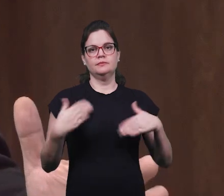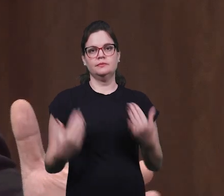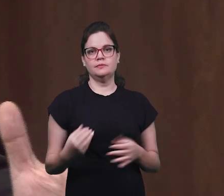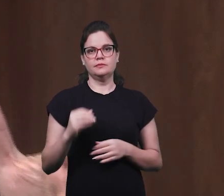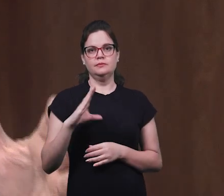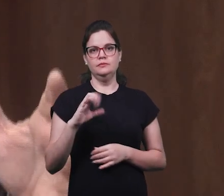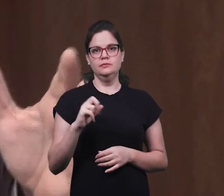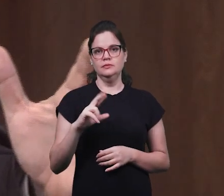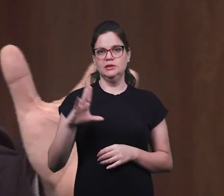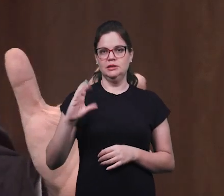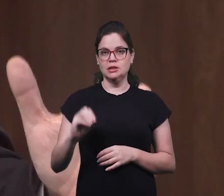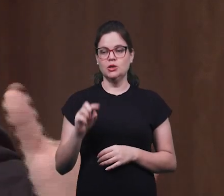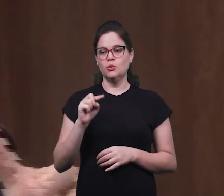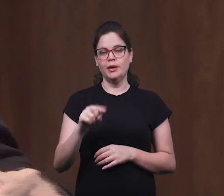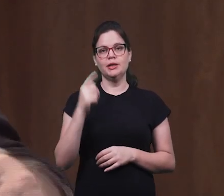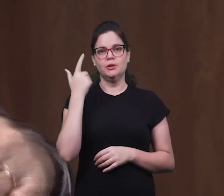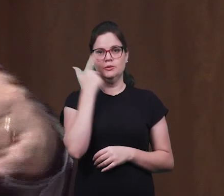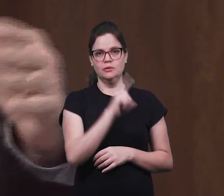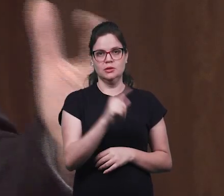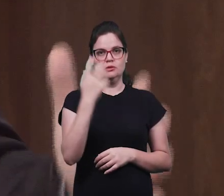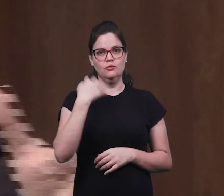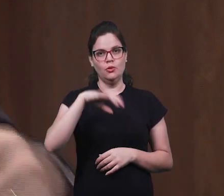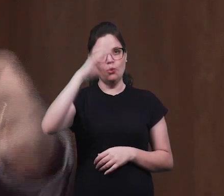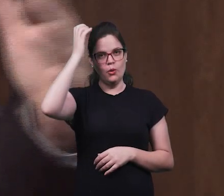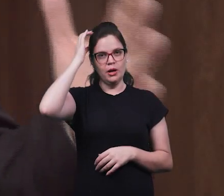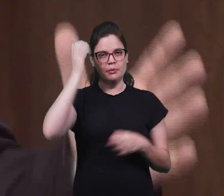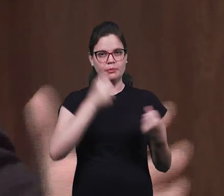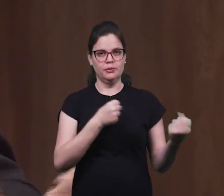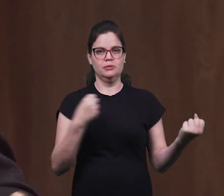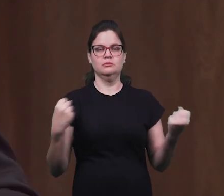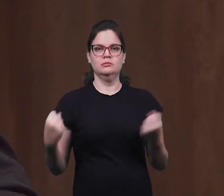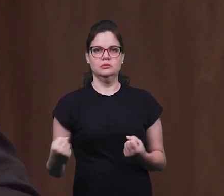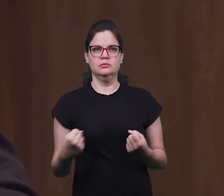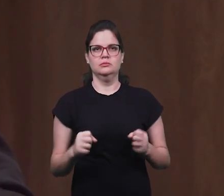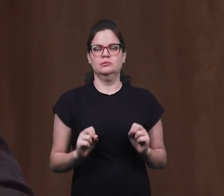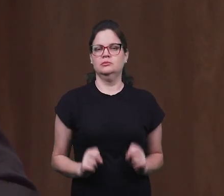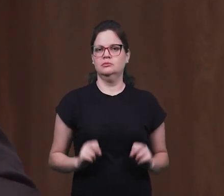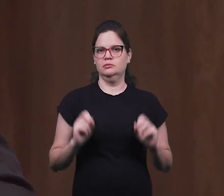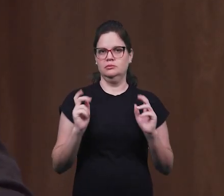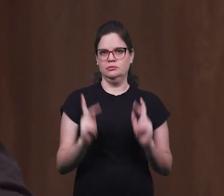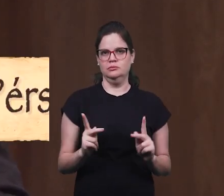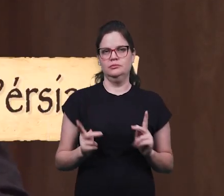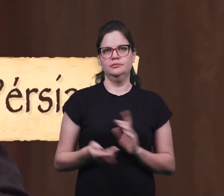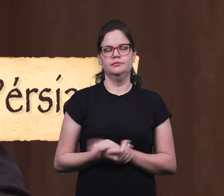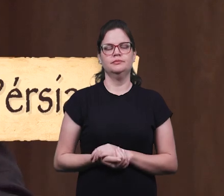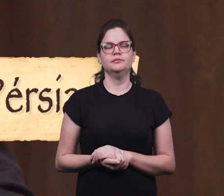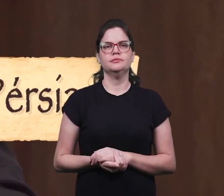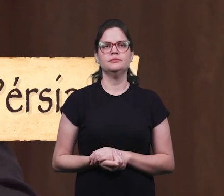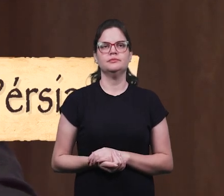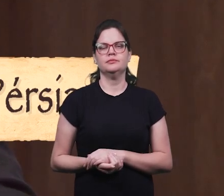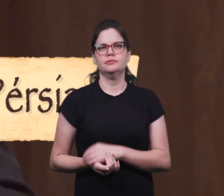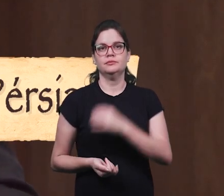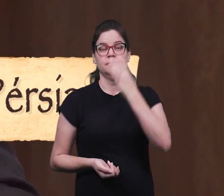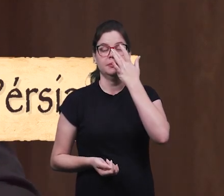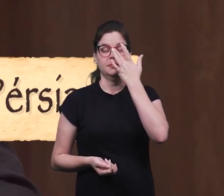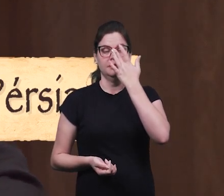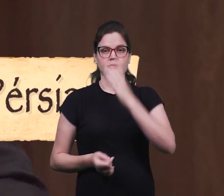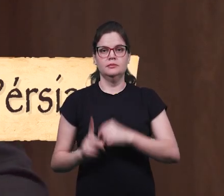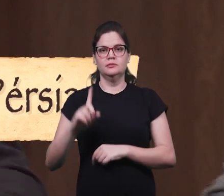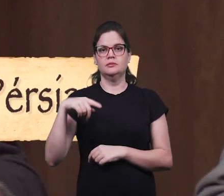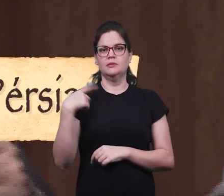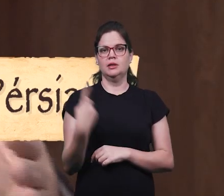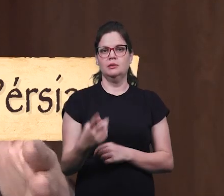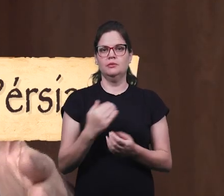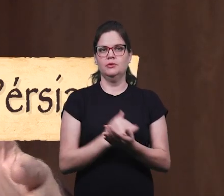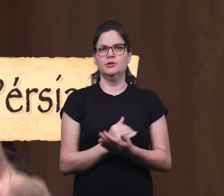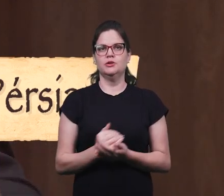Grande foi o grande conquistador, foi o grande rei, o poderoso Ciro o Grande. É chamado de Ciro o Grande. Pois é, depois dele